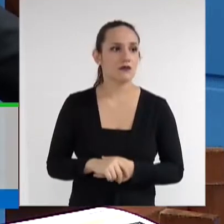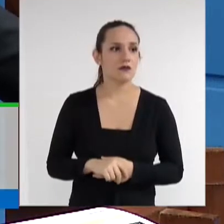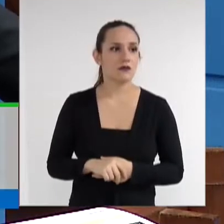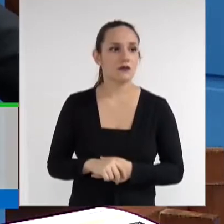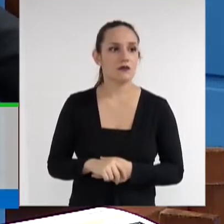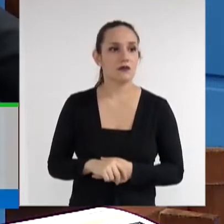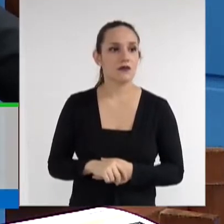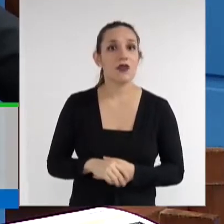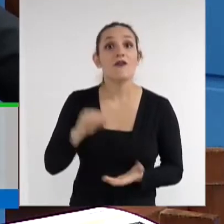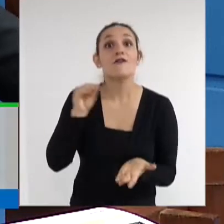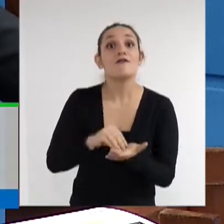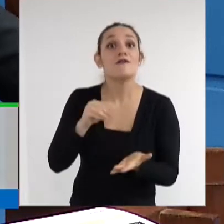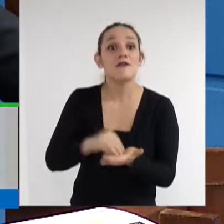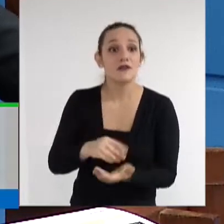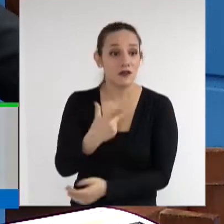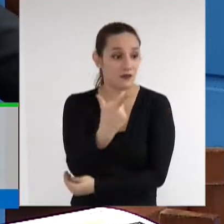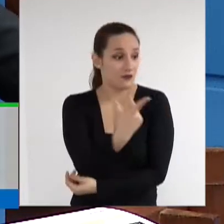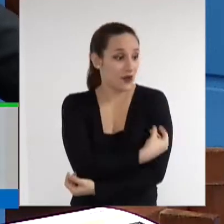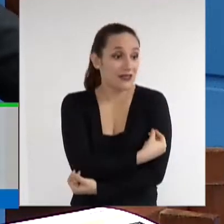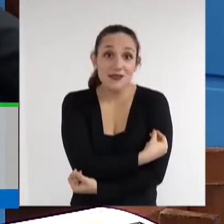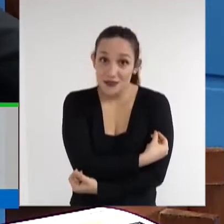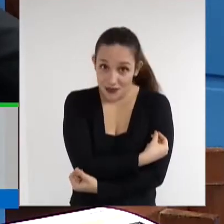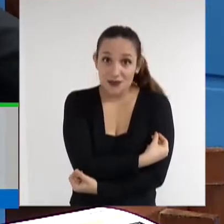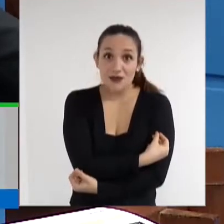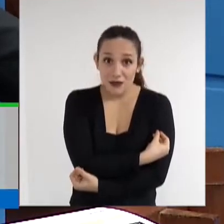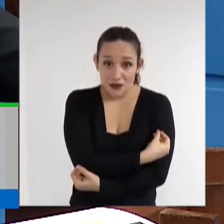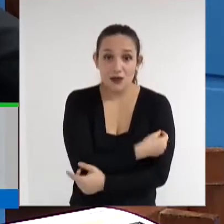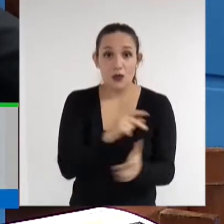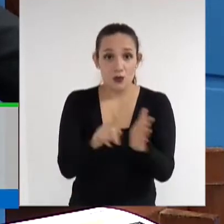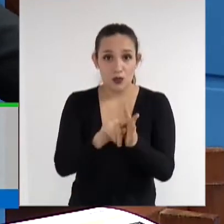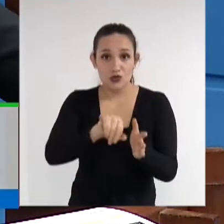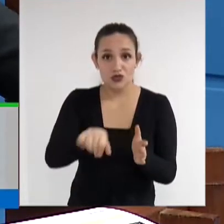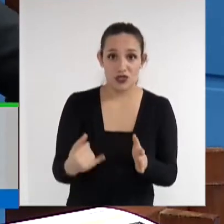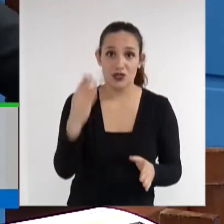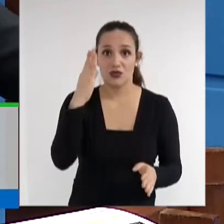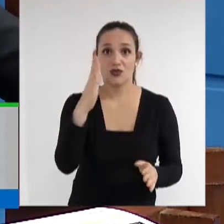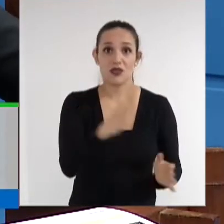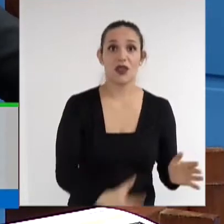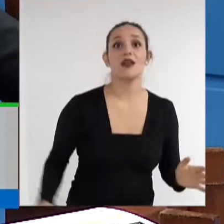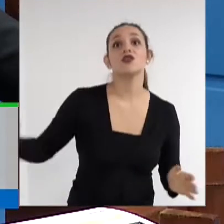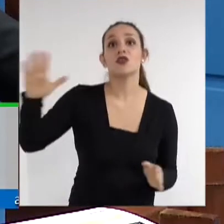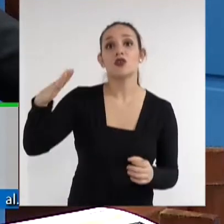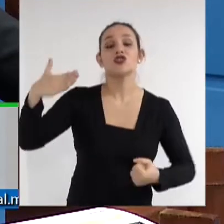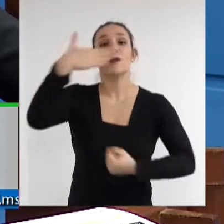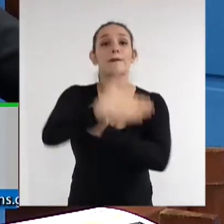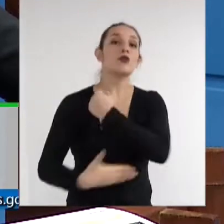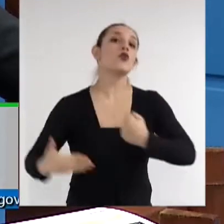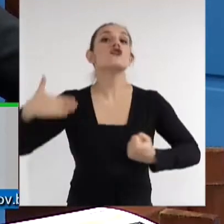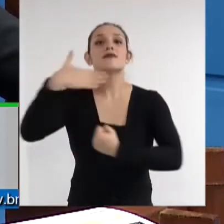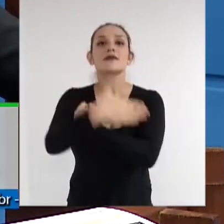faltando vacinas. O Programa Nacional de Imunização